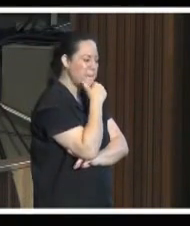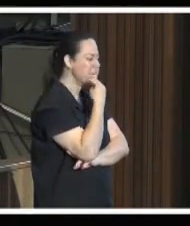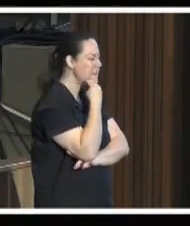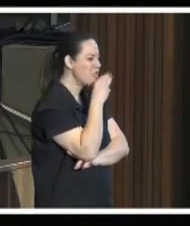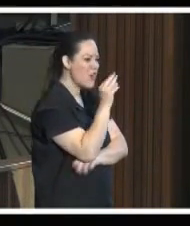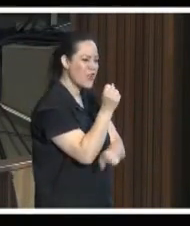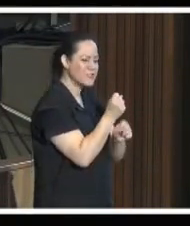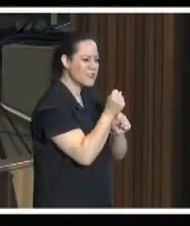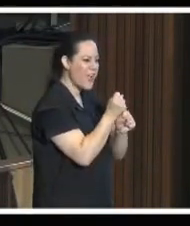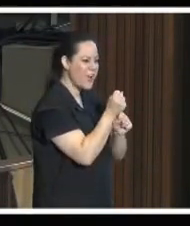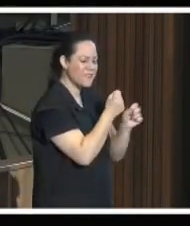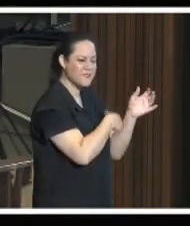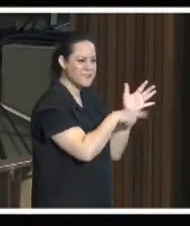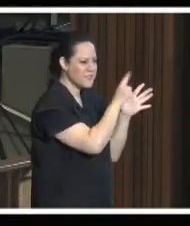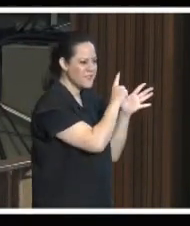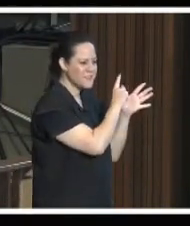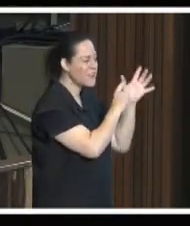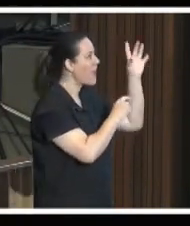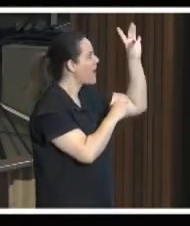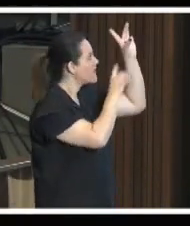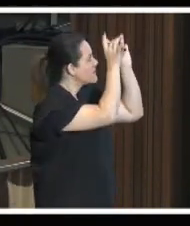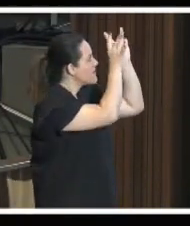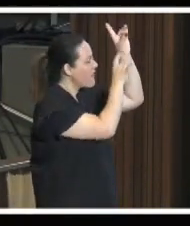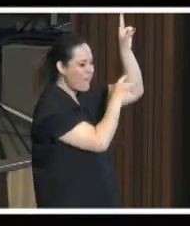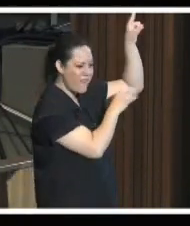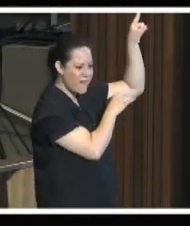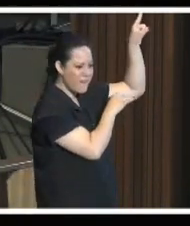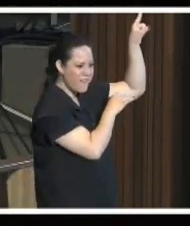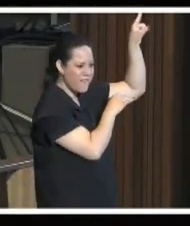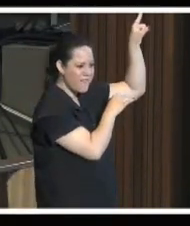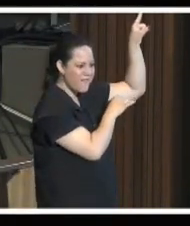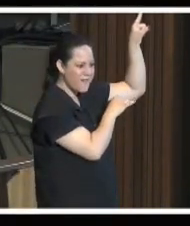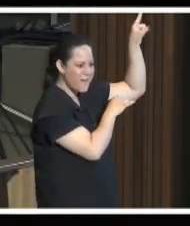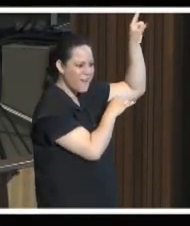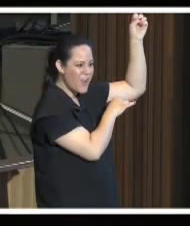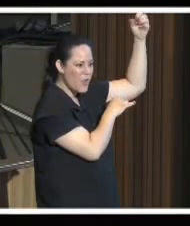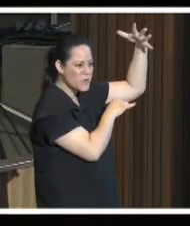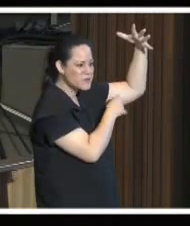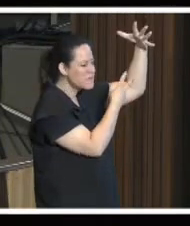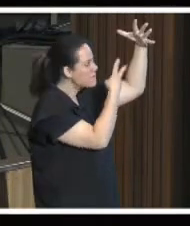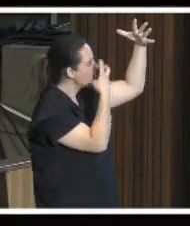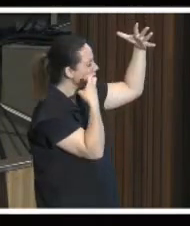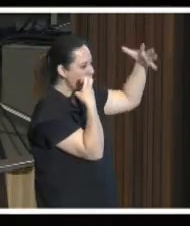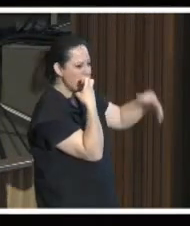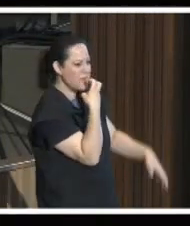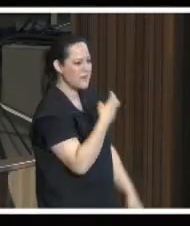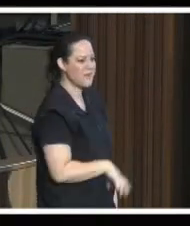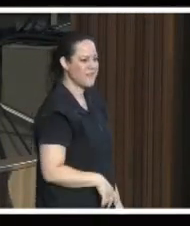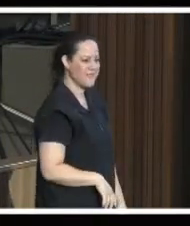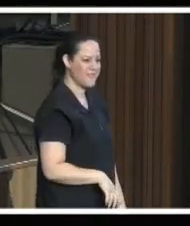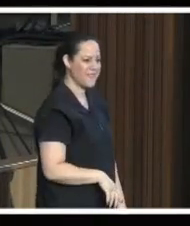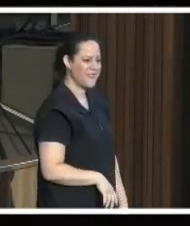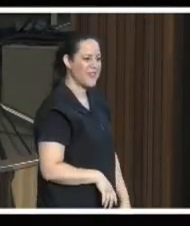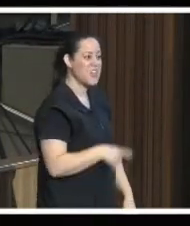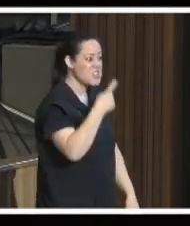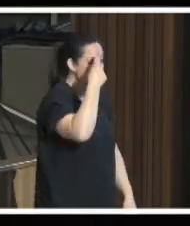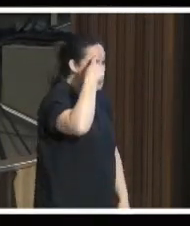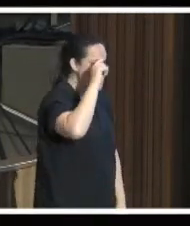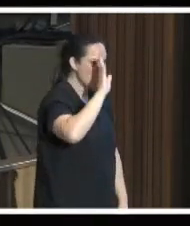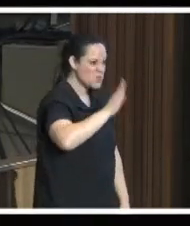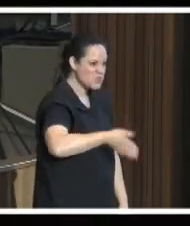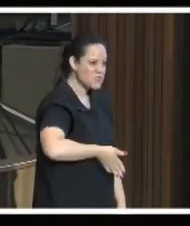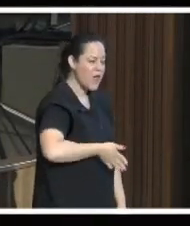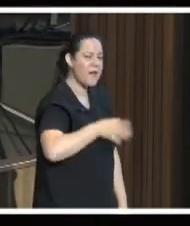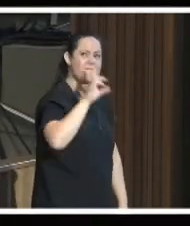Milhões de anos antes, Deus já moveu a estrela para que no dia certo, na